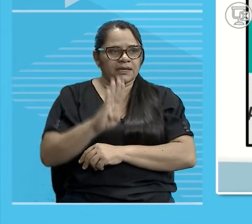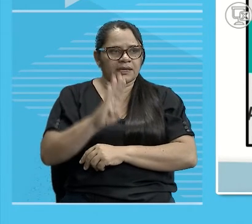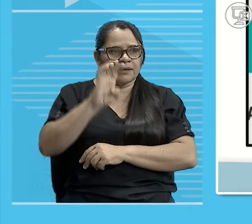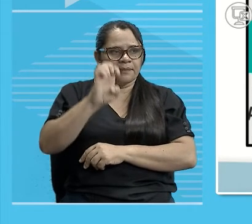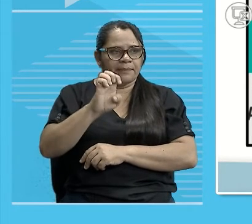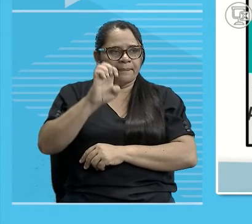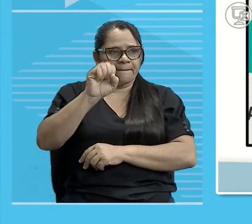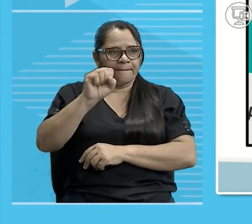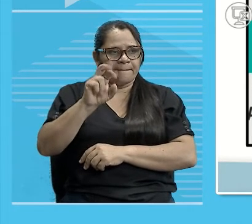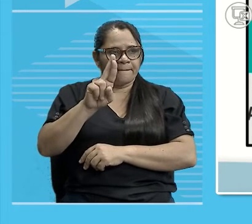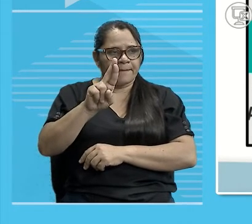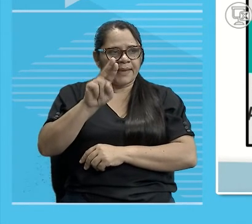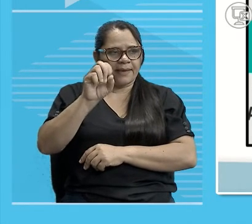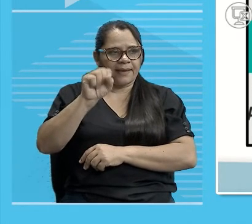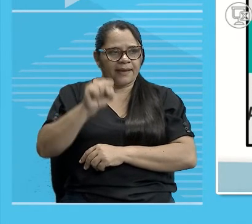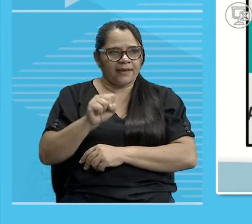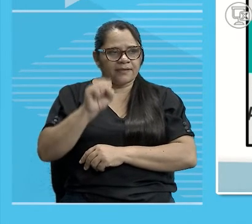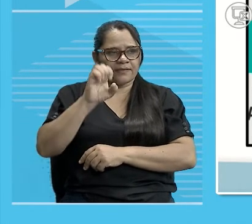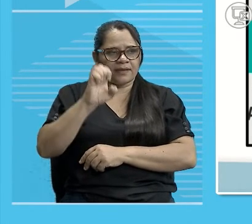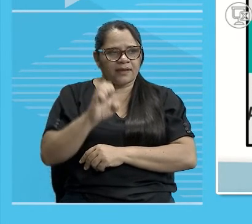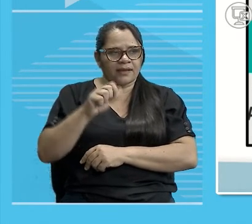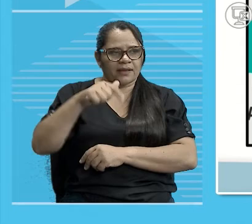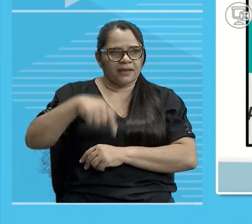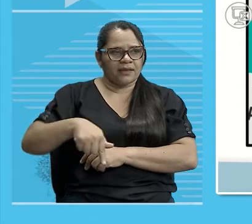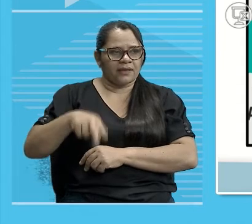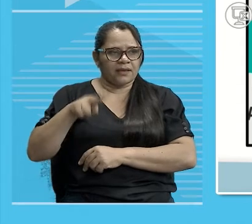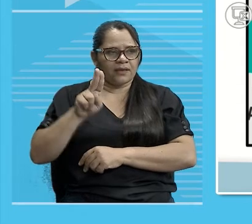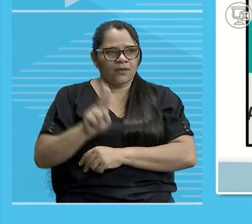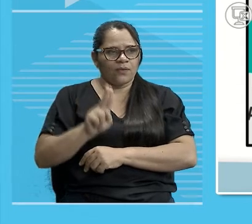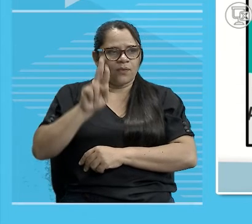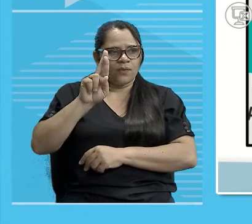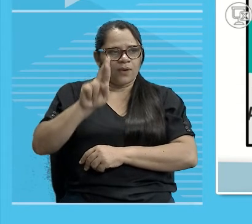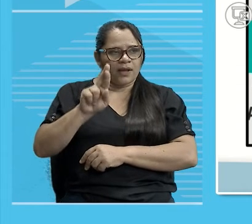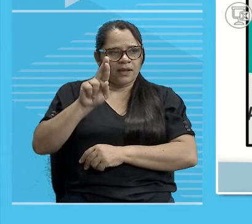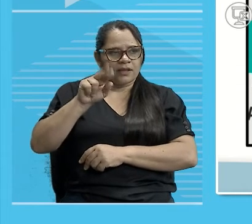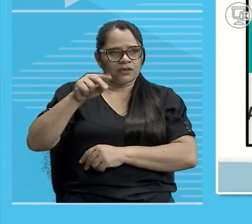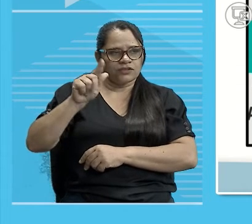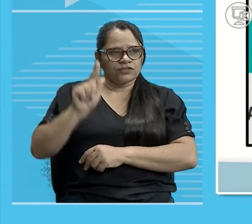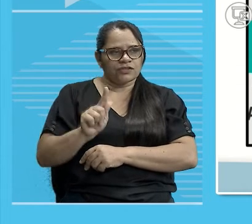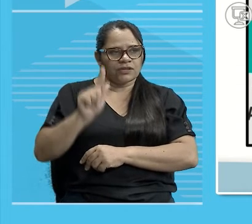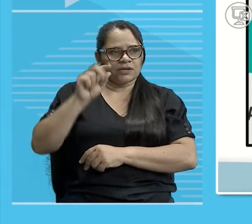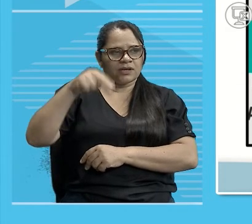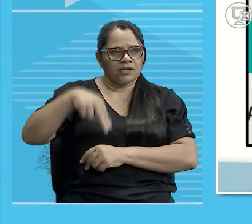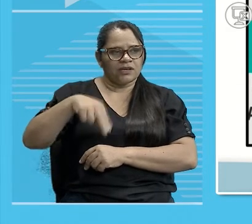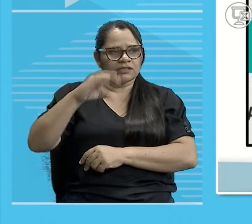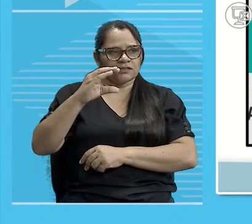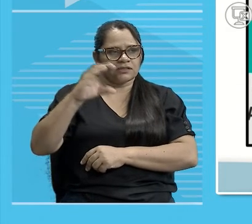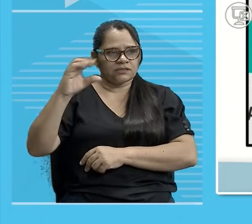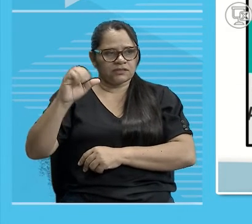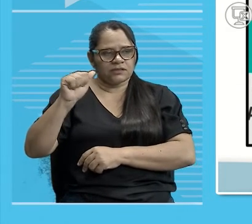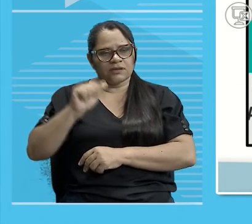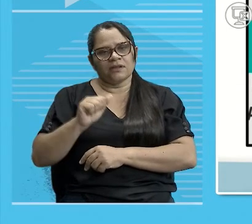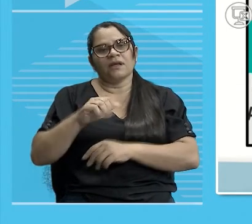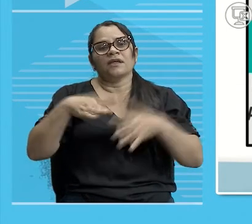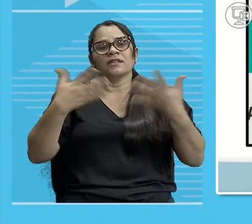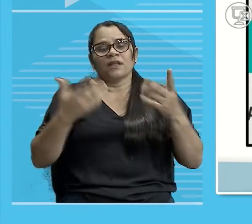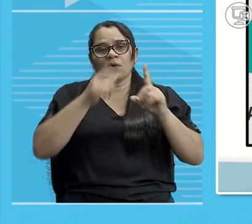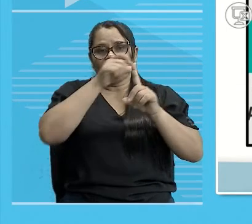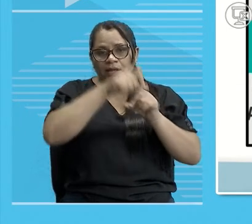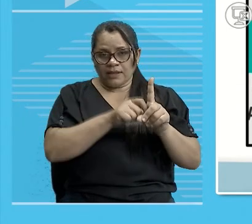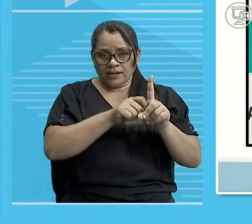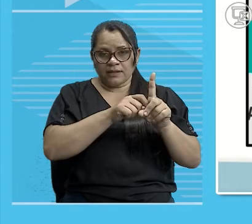gente nesse mundo digital em que nós vivemos muitos documentos de